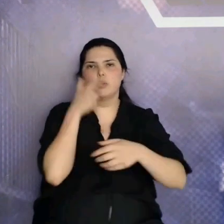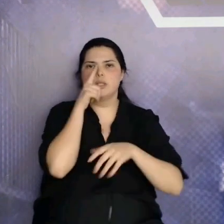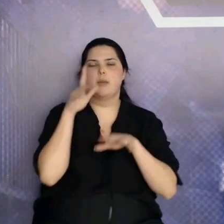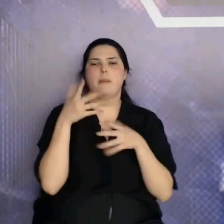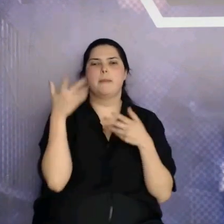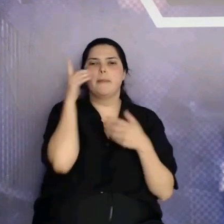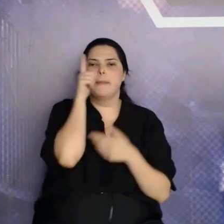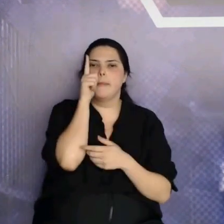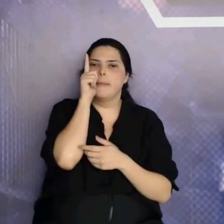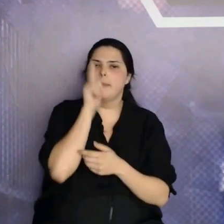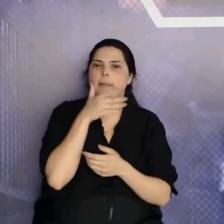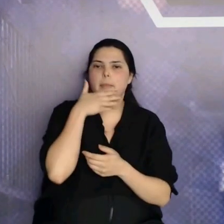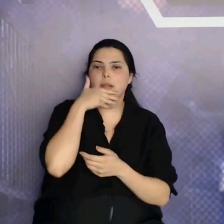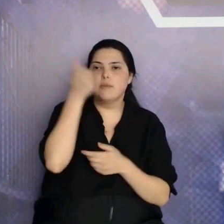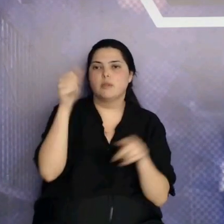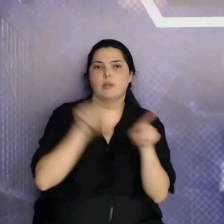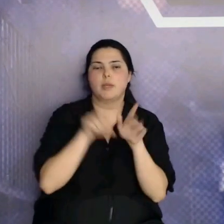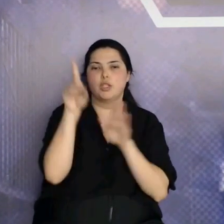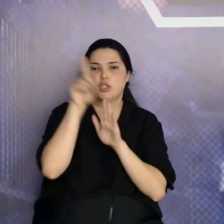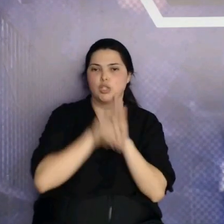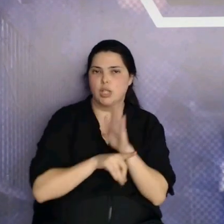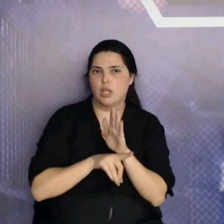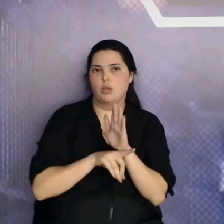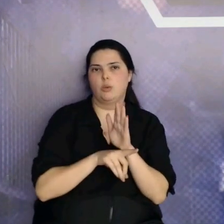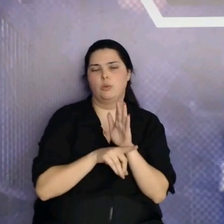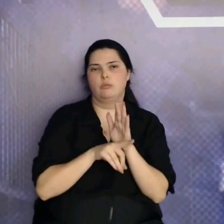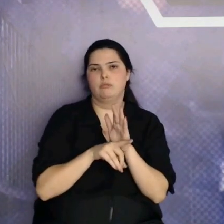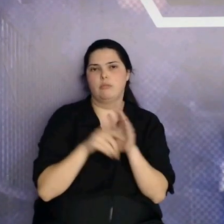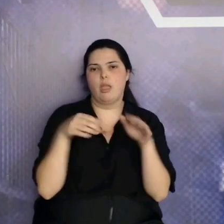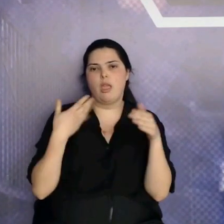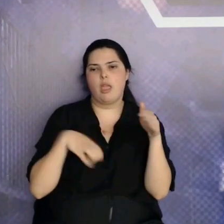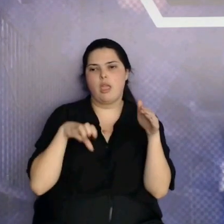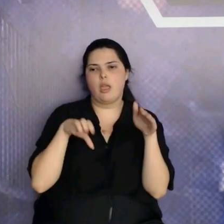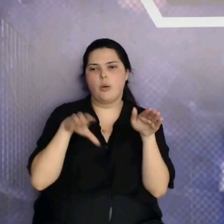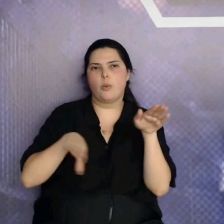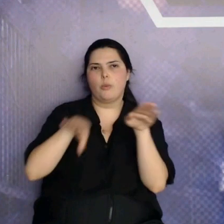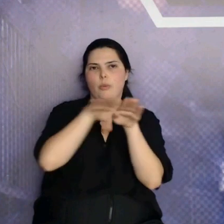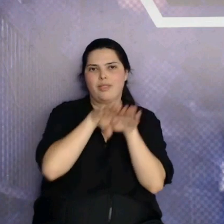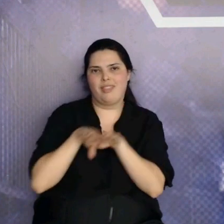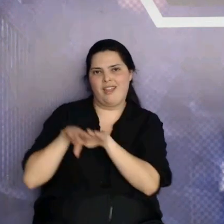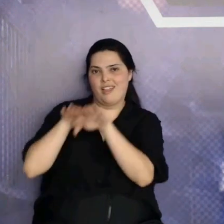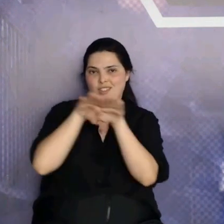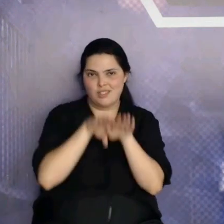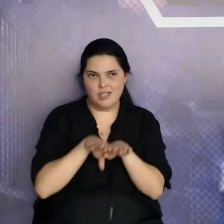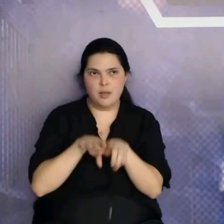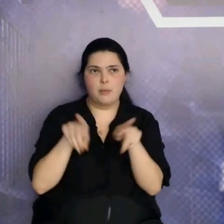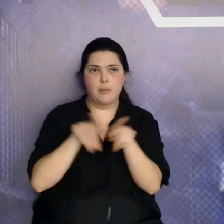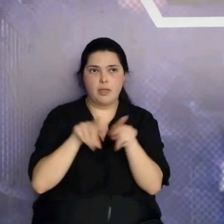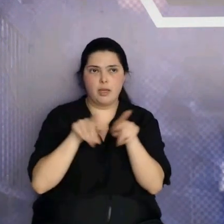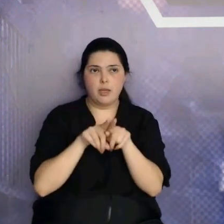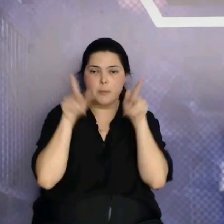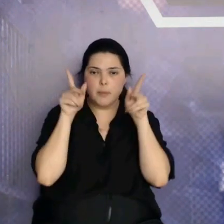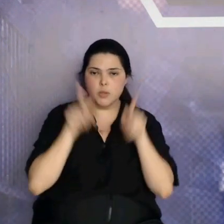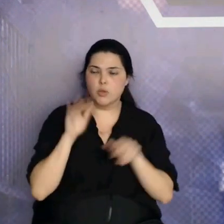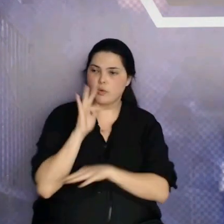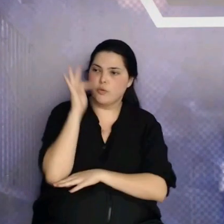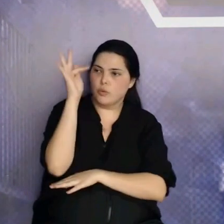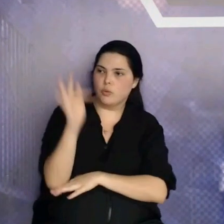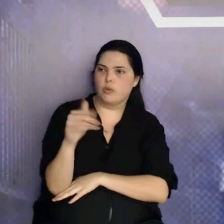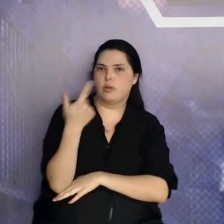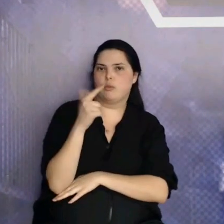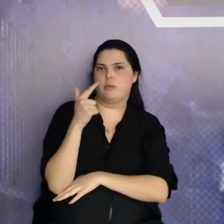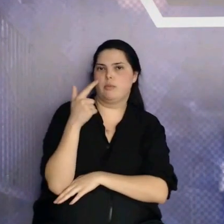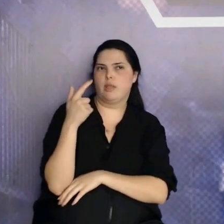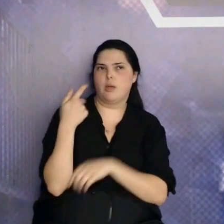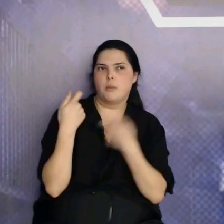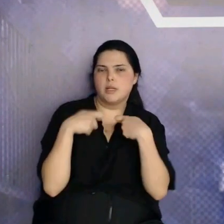ou direitos ou equidade para que pessoas no futuro não tenham que lutar por